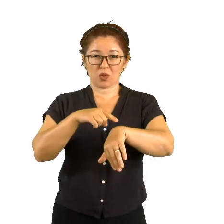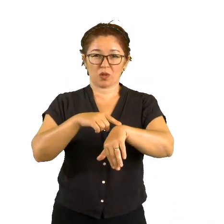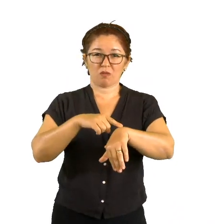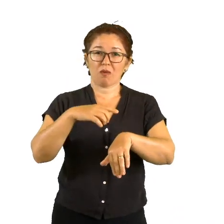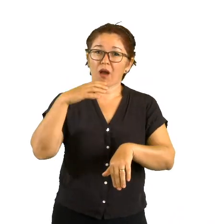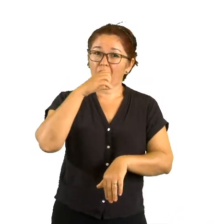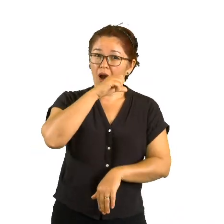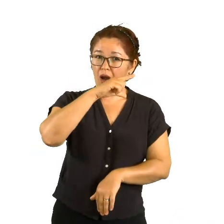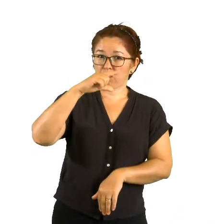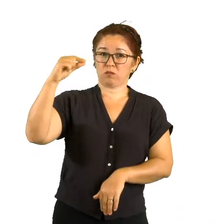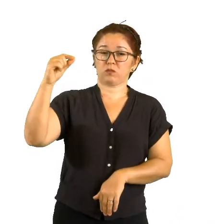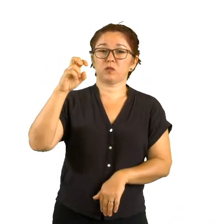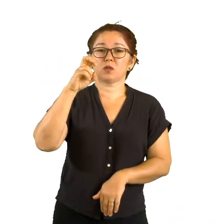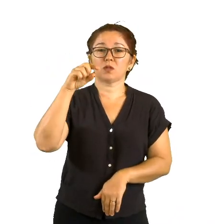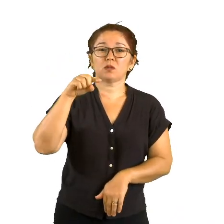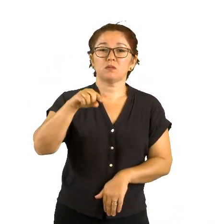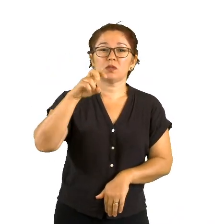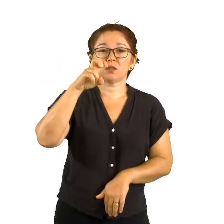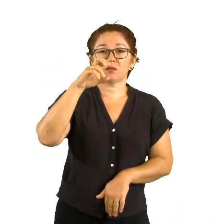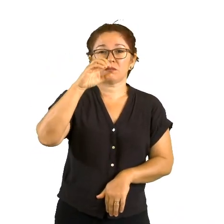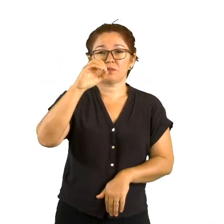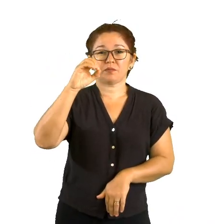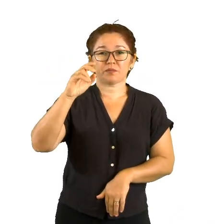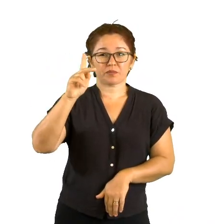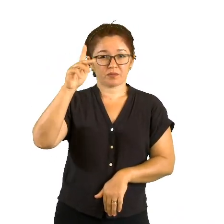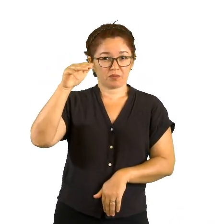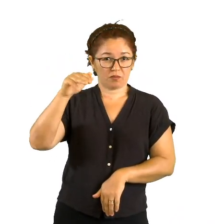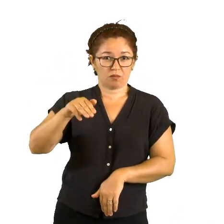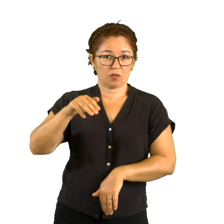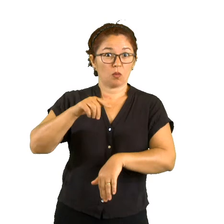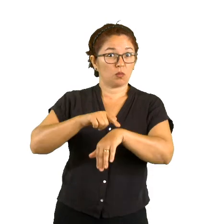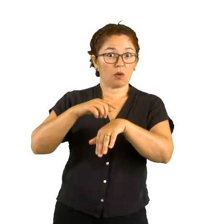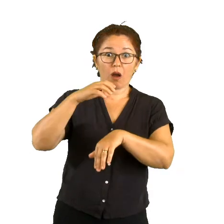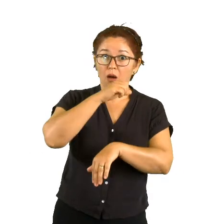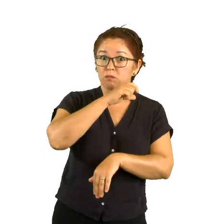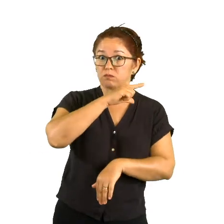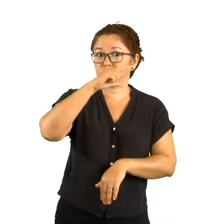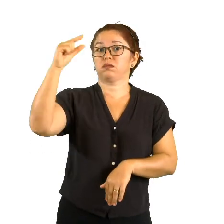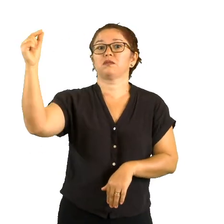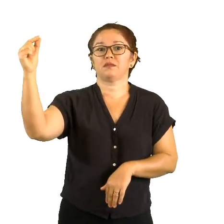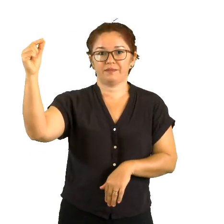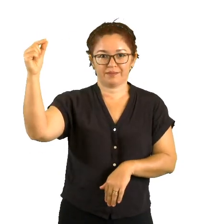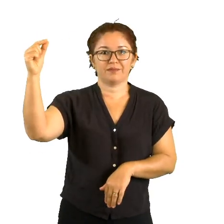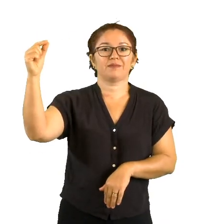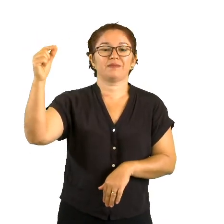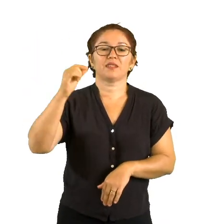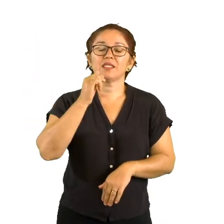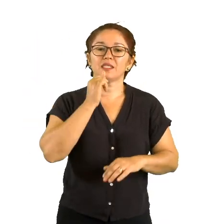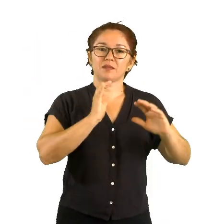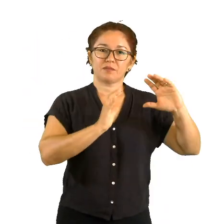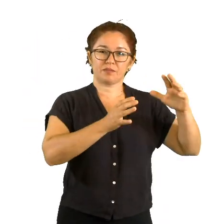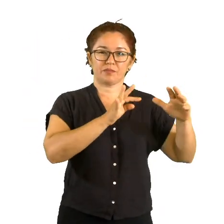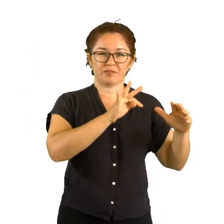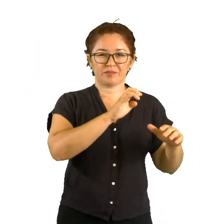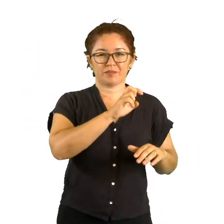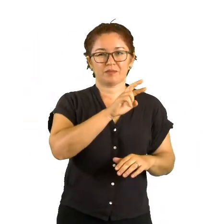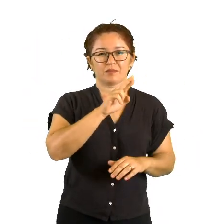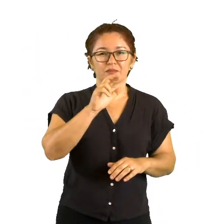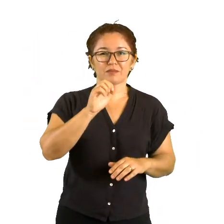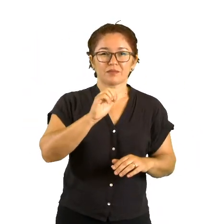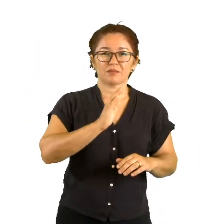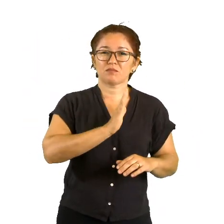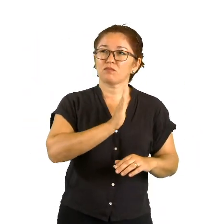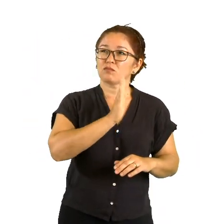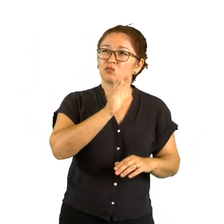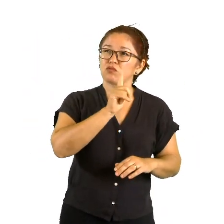km por hora. Para a gente ter mais ou menos a ideia dessa distância, a distância da Terra à Lua é como se